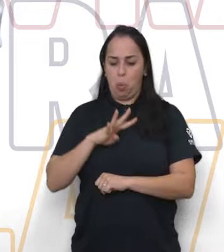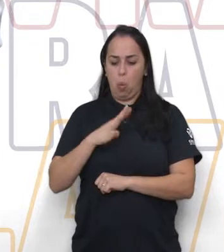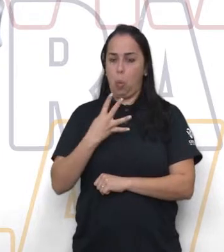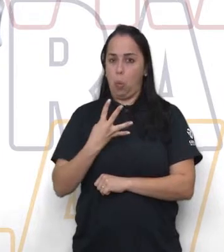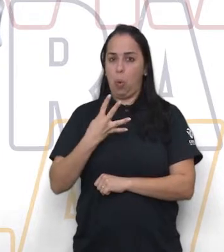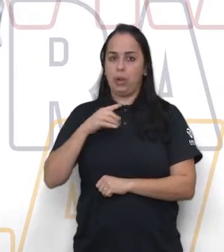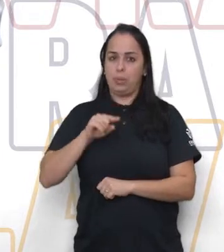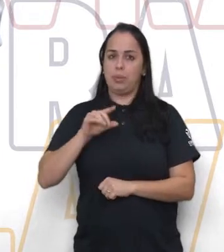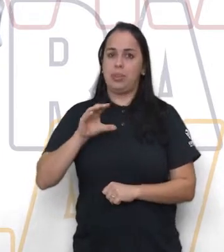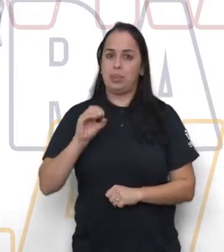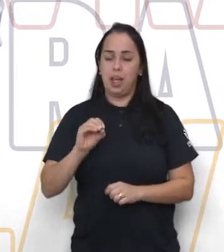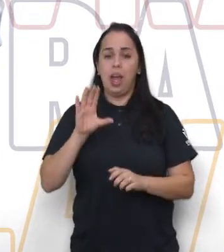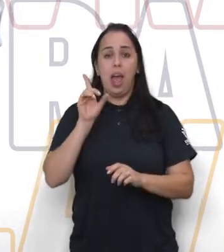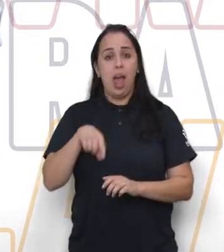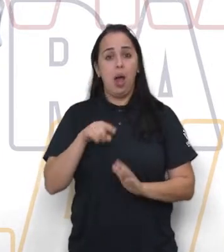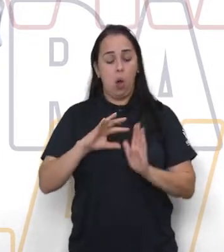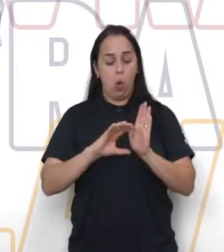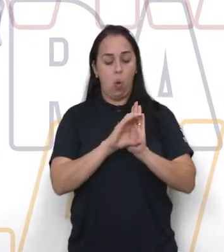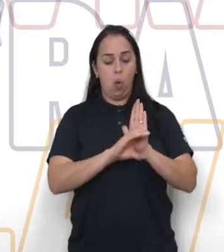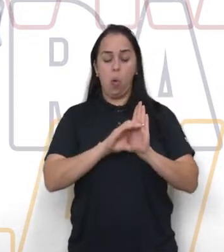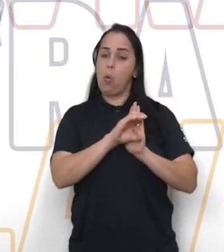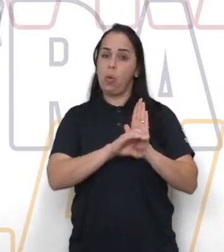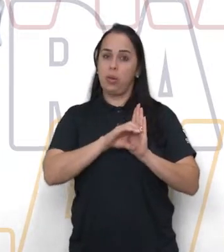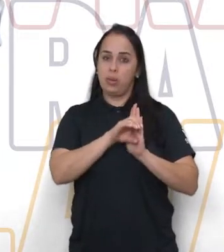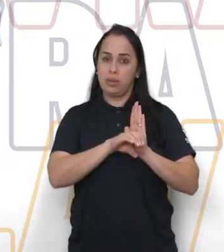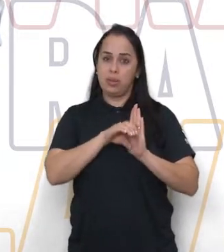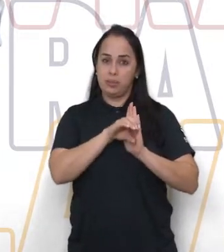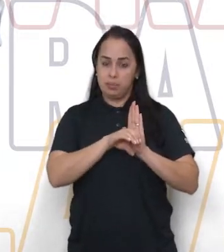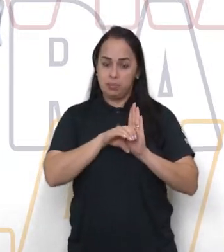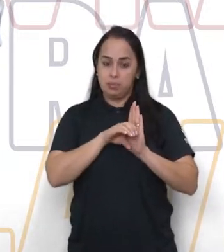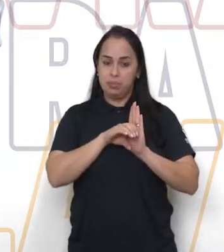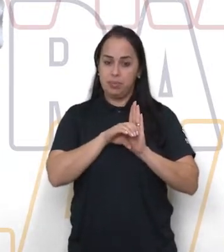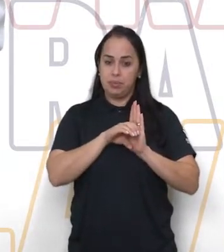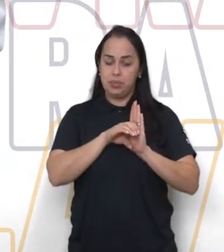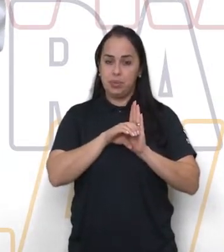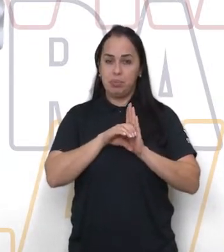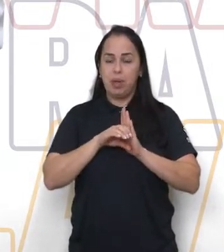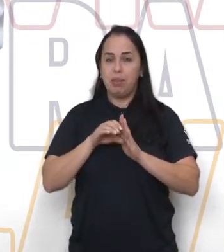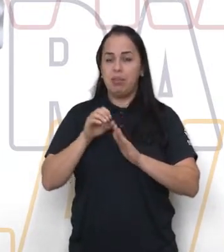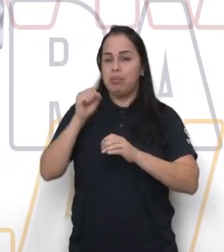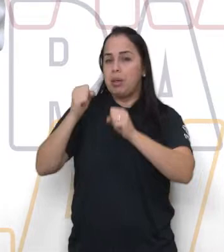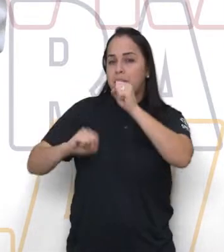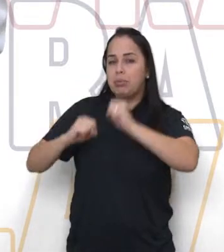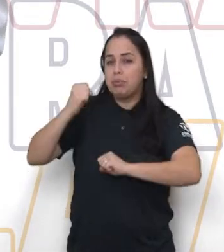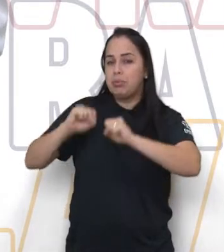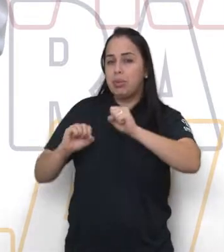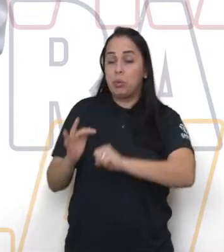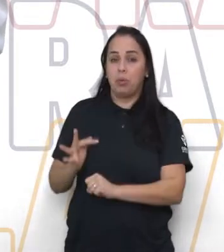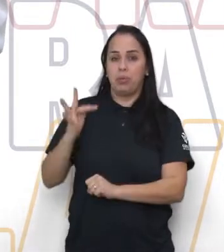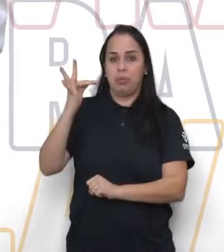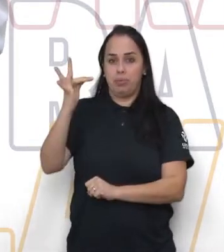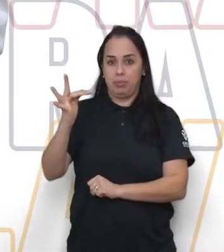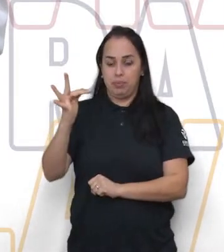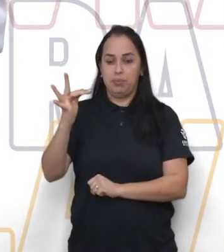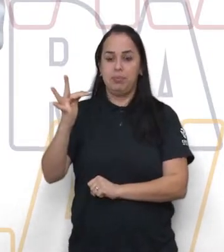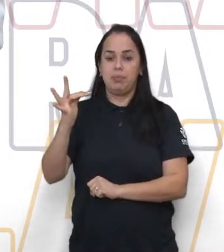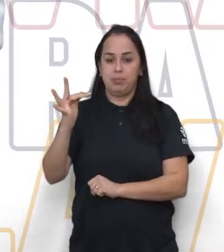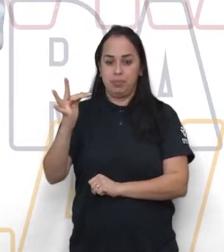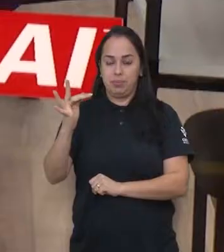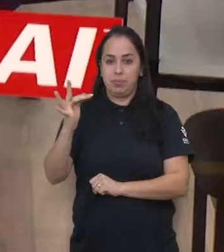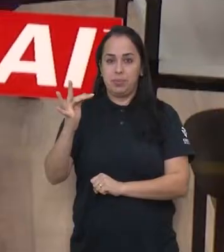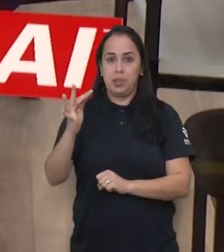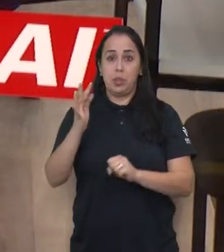4.0 é um conceito de uma indústria do Futuro né quando e